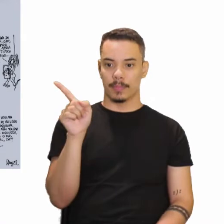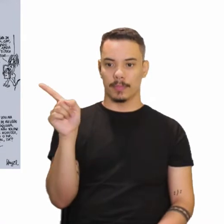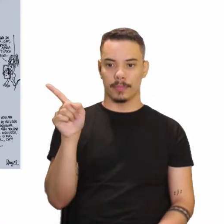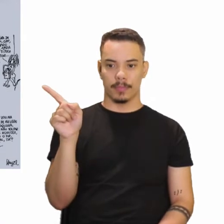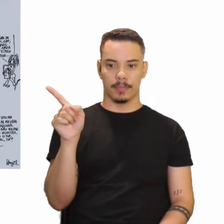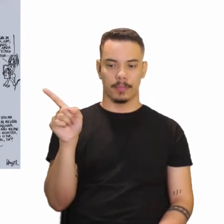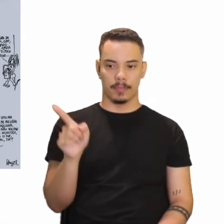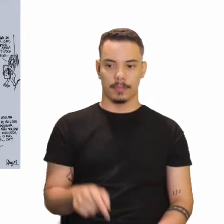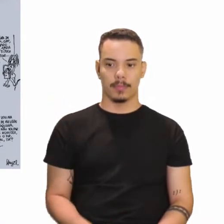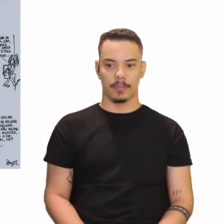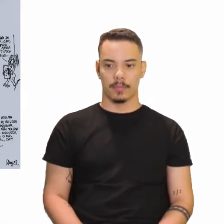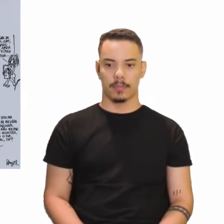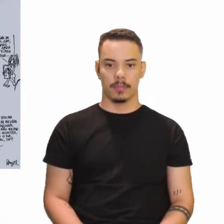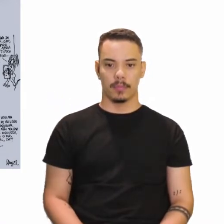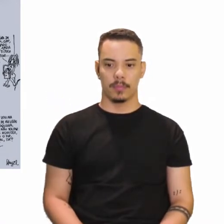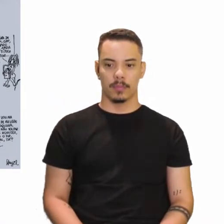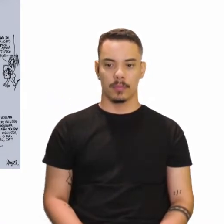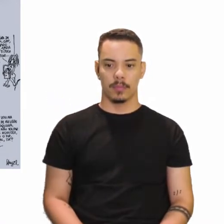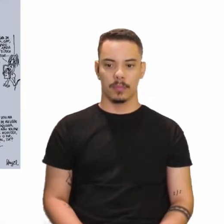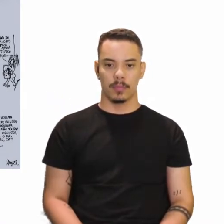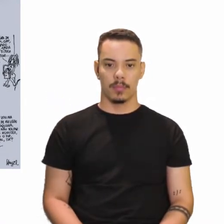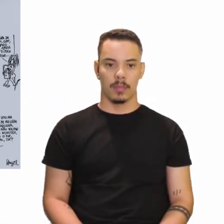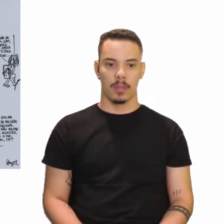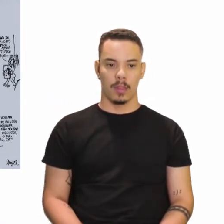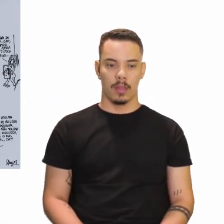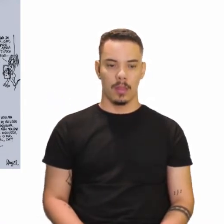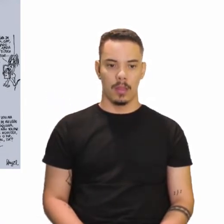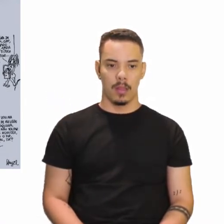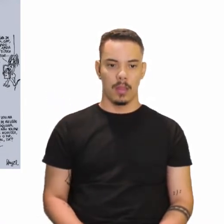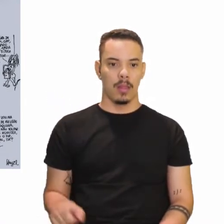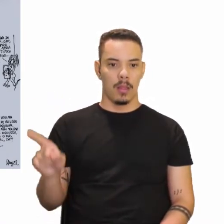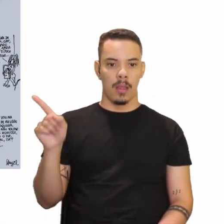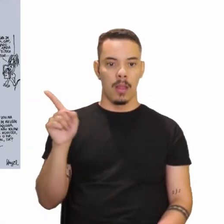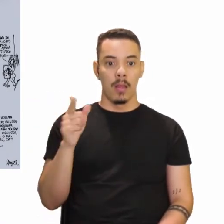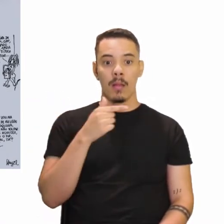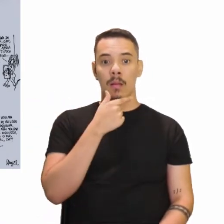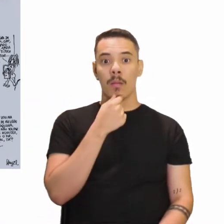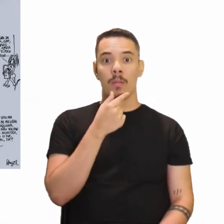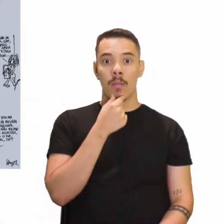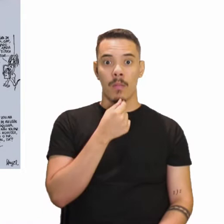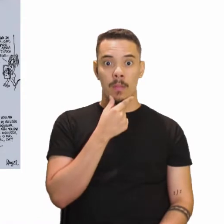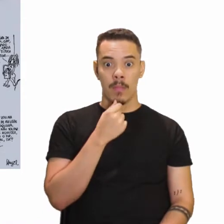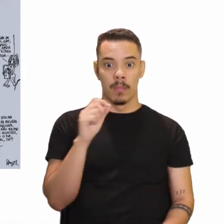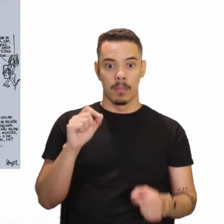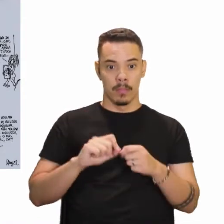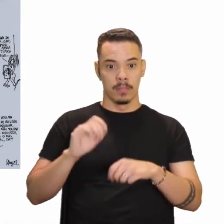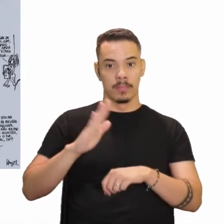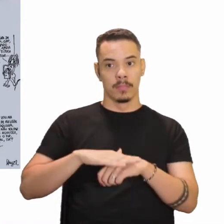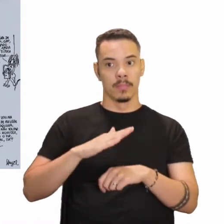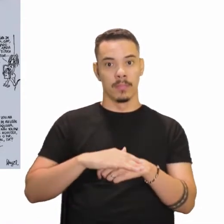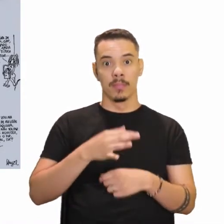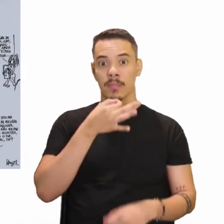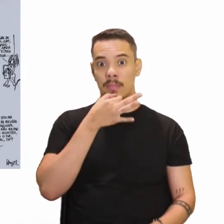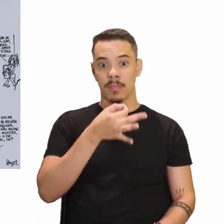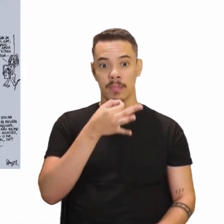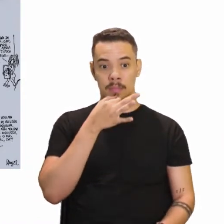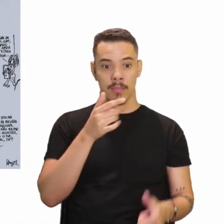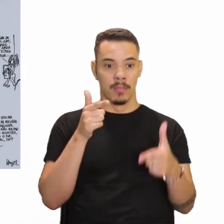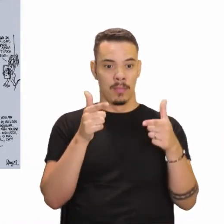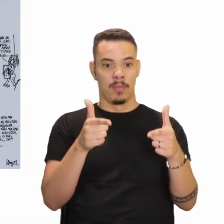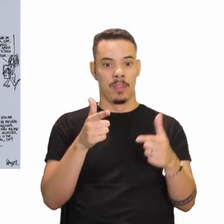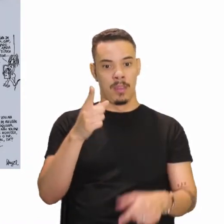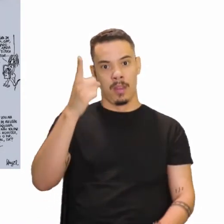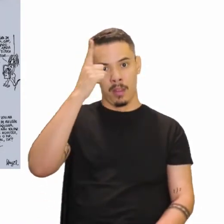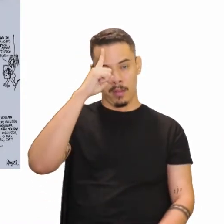daqui ó que que você entende aqui é a charge de refil criticando o